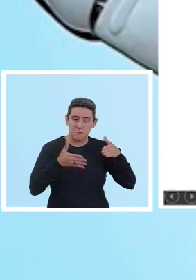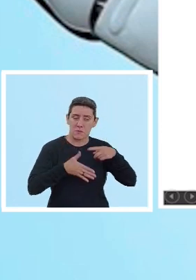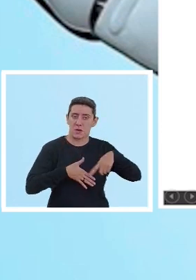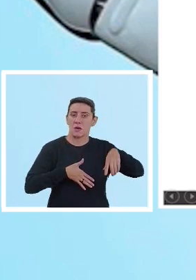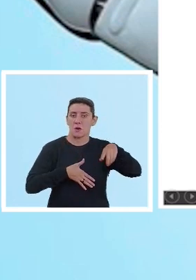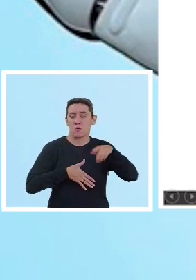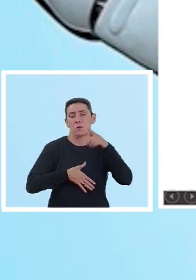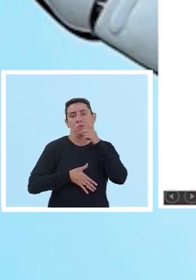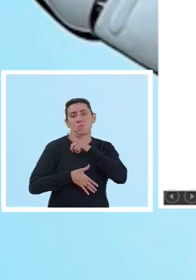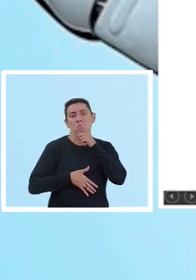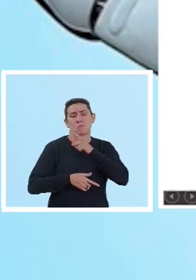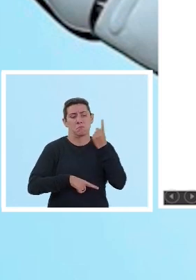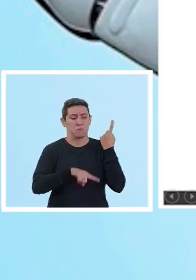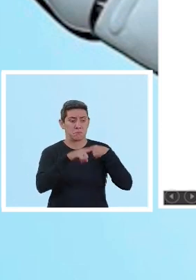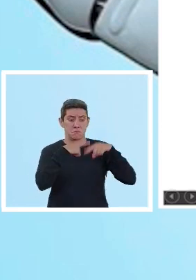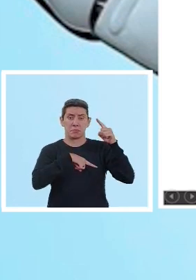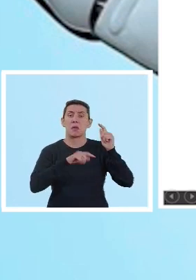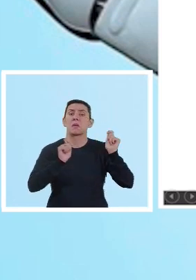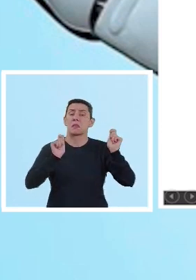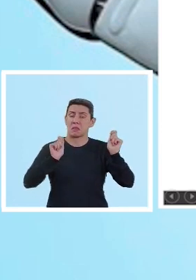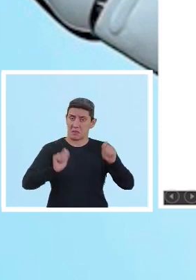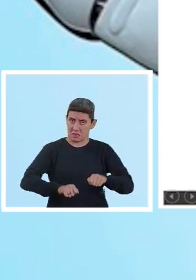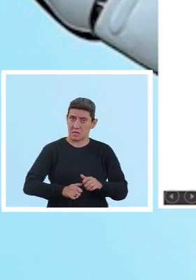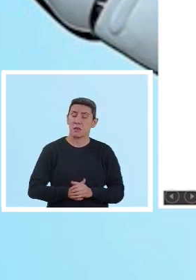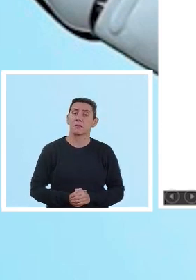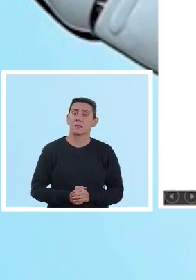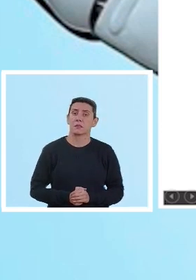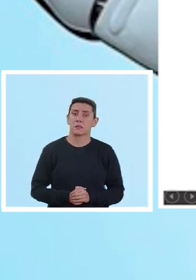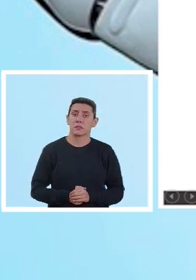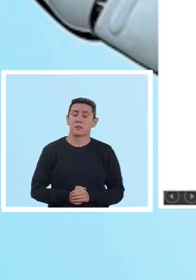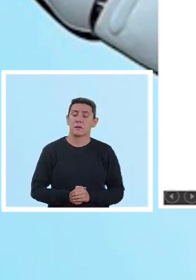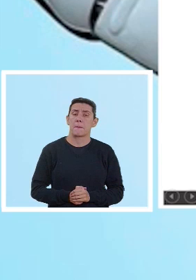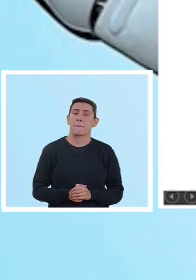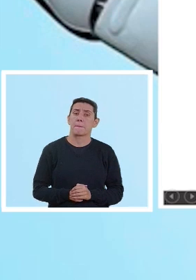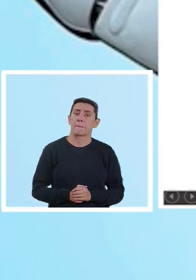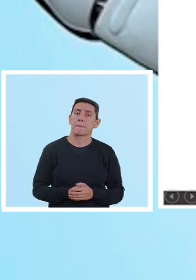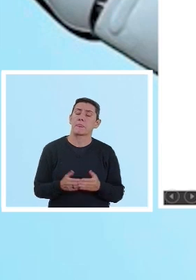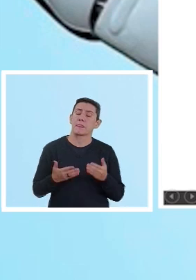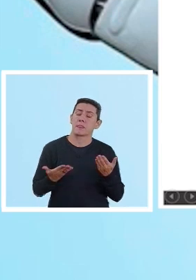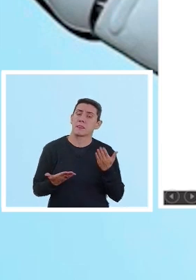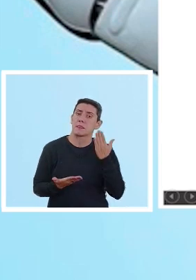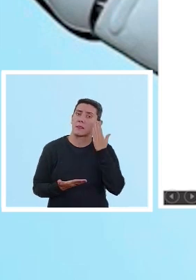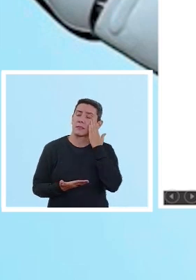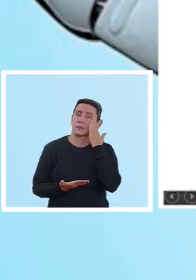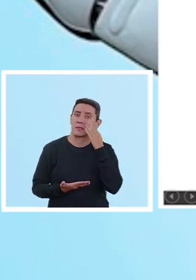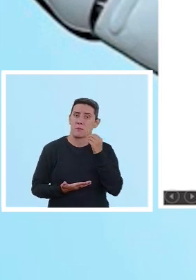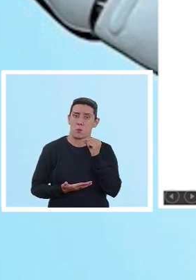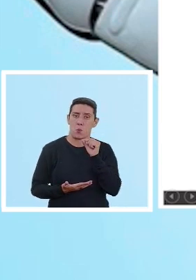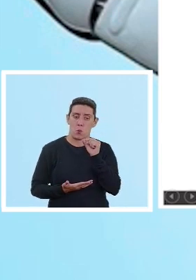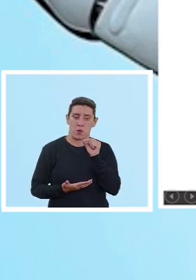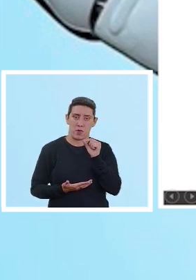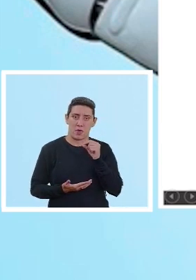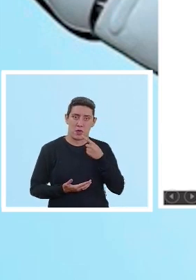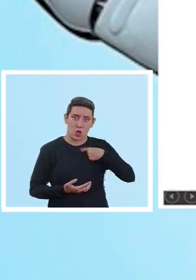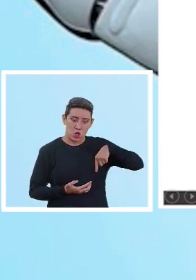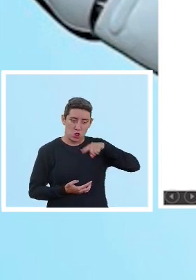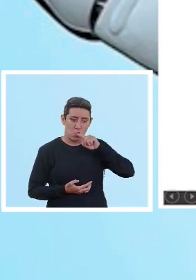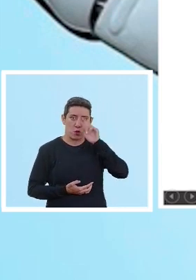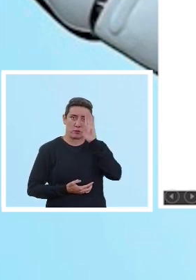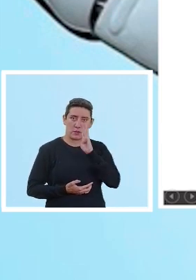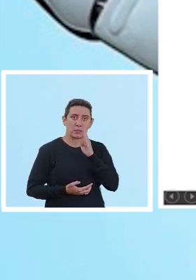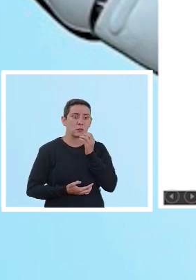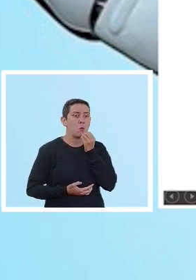maiores ganhos e com isso no na linha em que somos bons né na área que nós somos bons